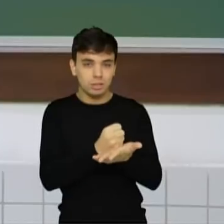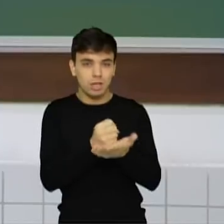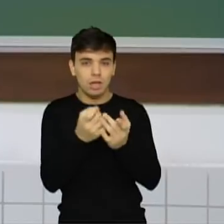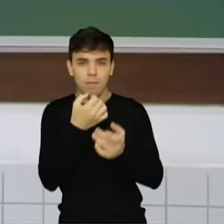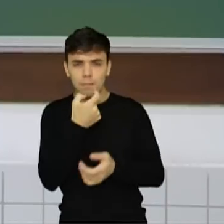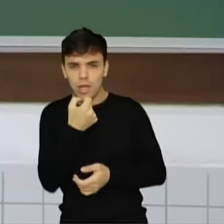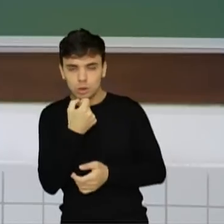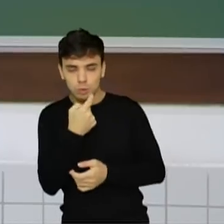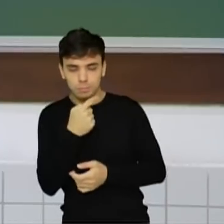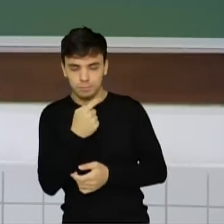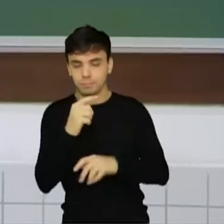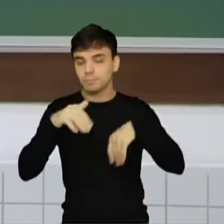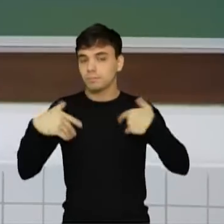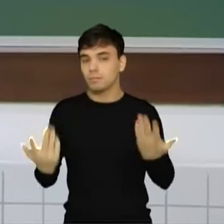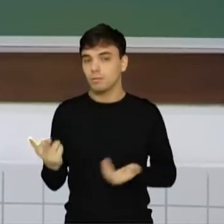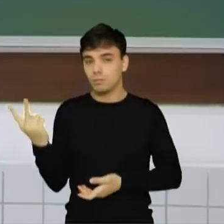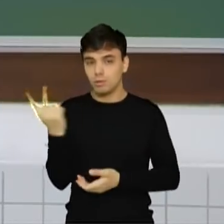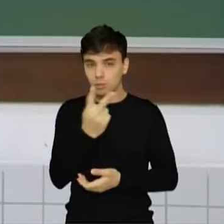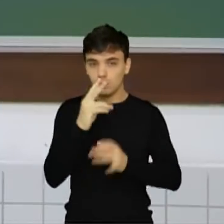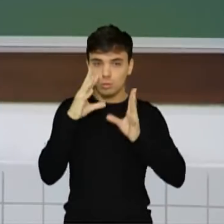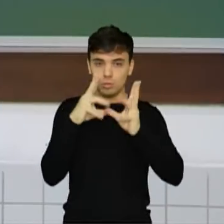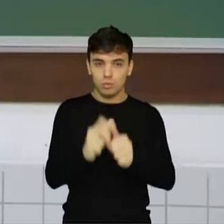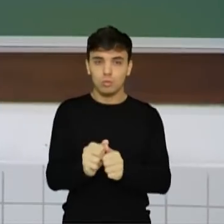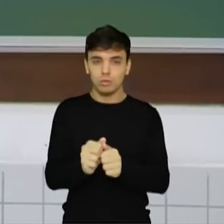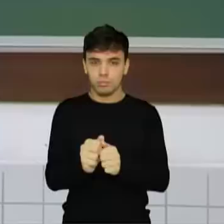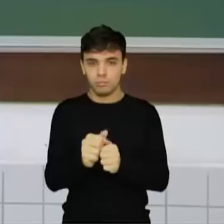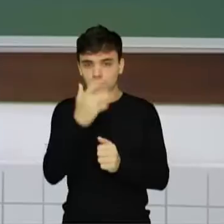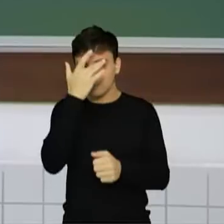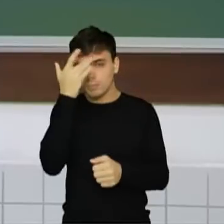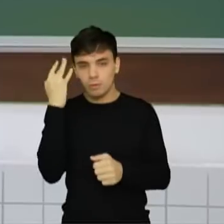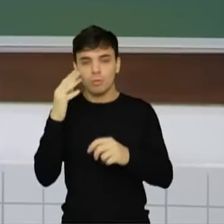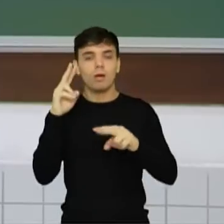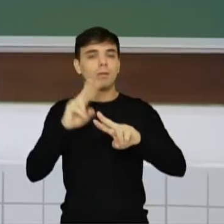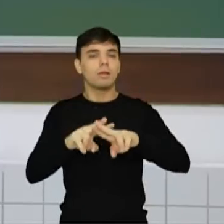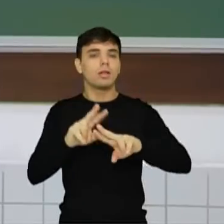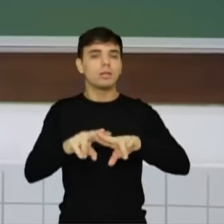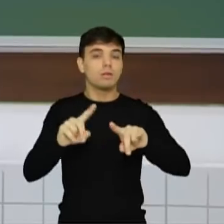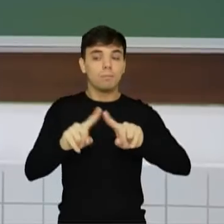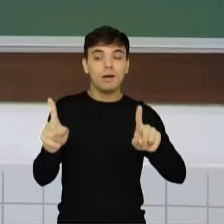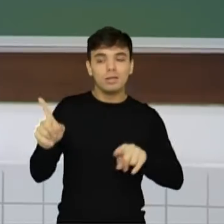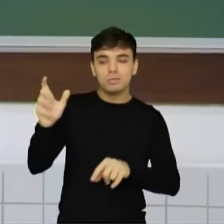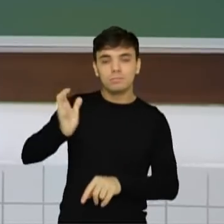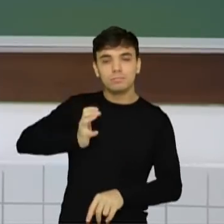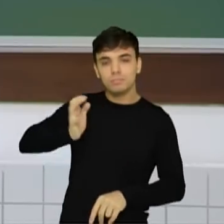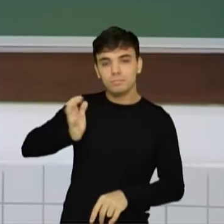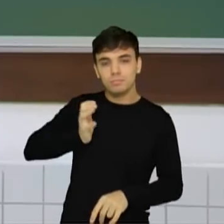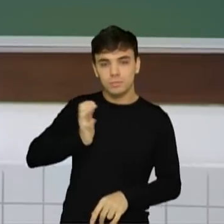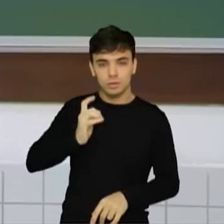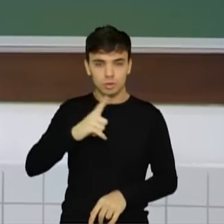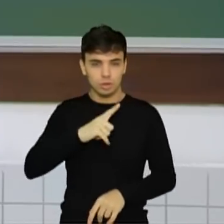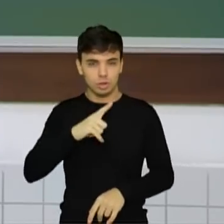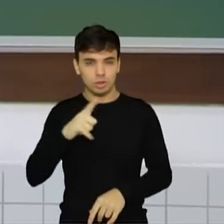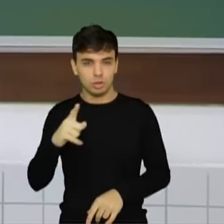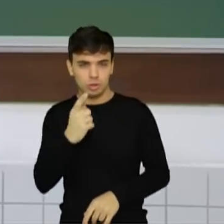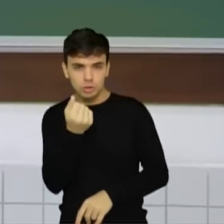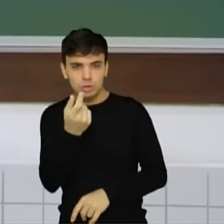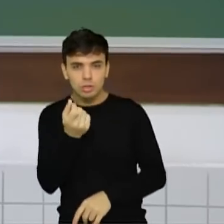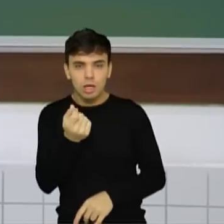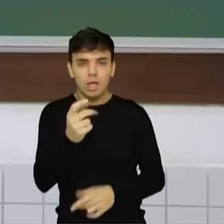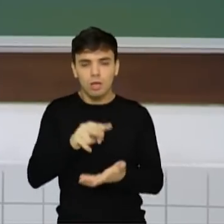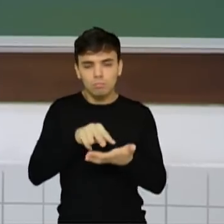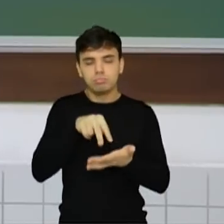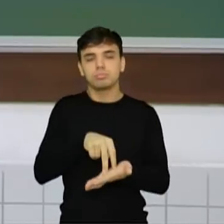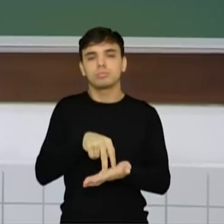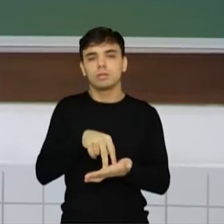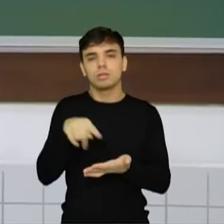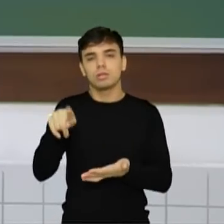Essas pessoas vão ser presas, todas elas. Mas esse pessoal de elite, esse pessoal que tinha cargo, tinha dinheiro, eles